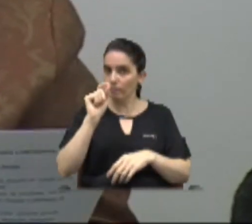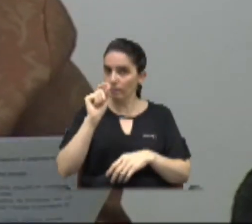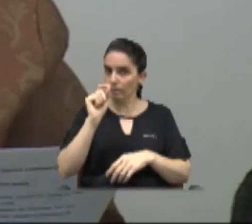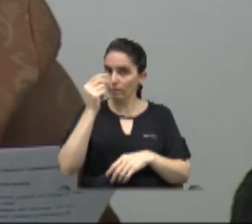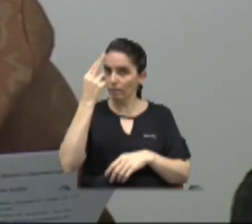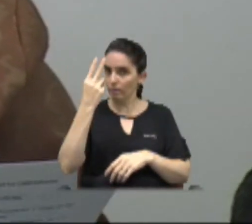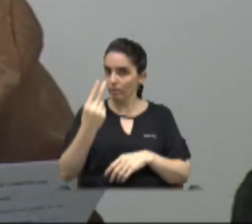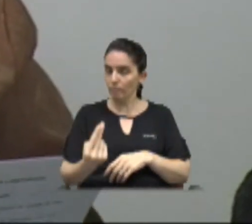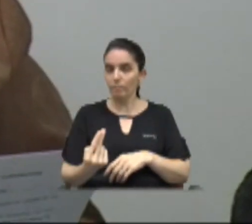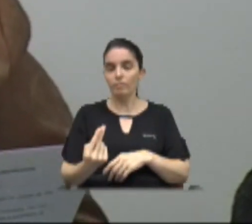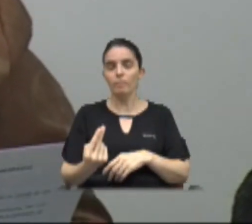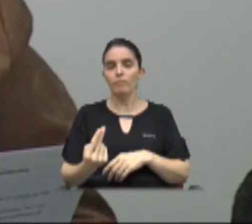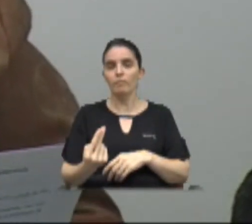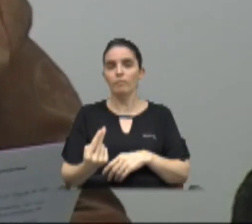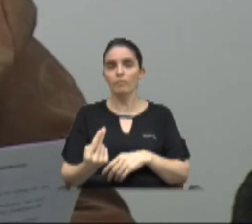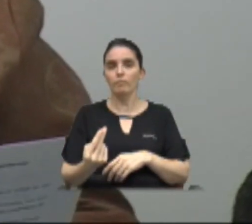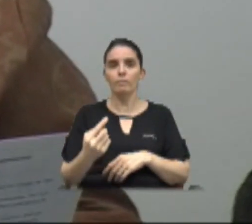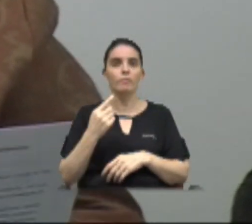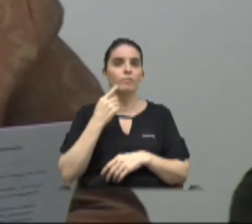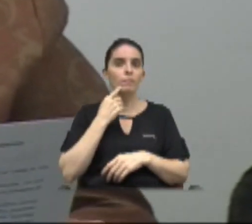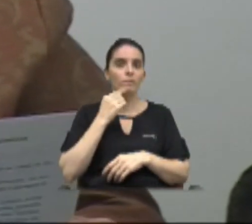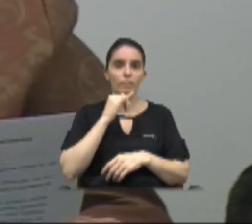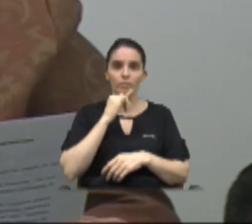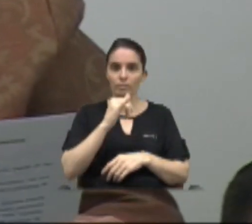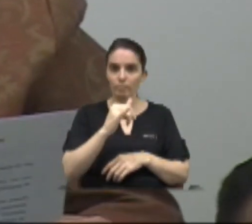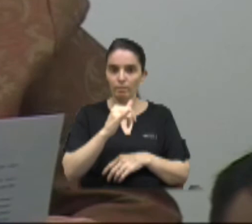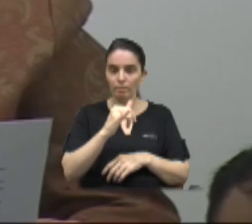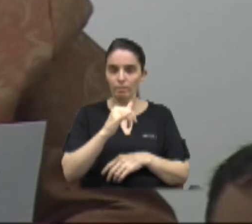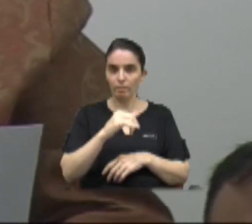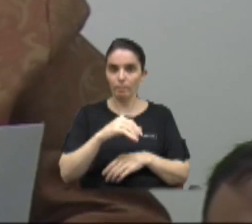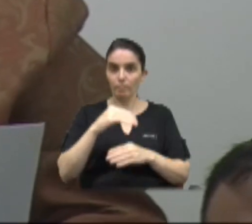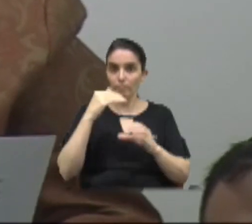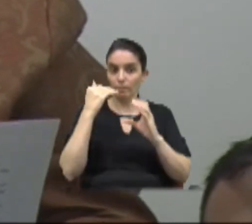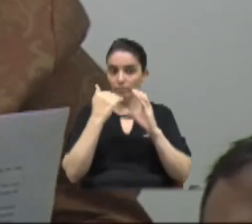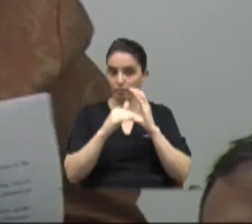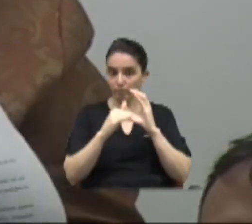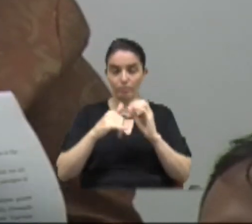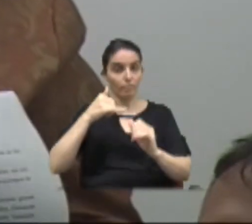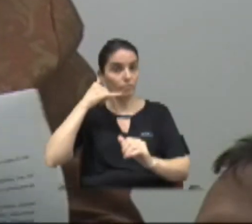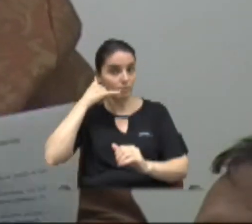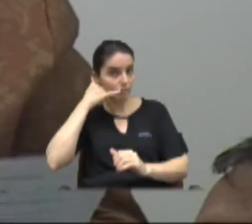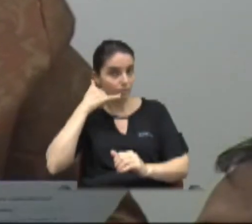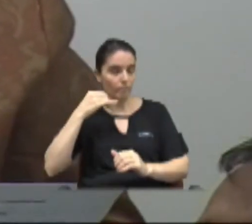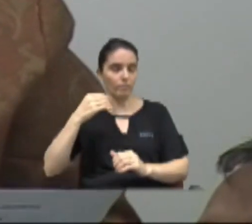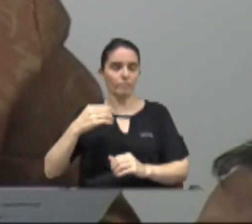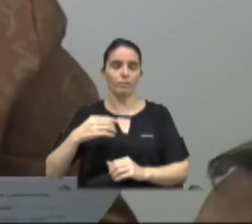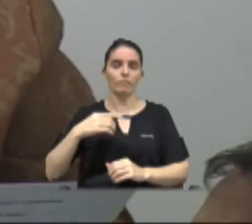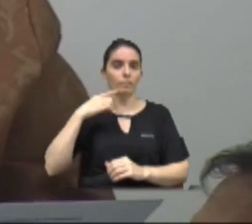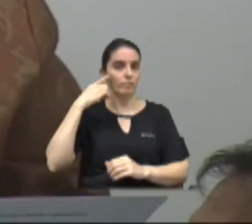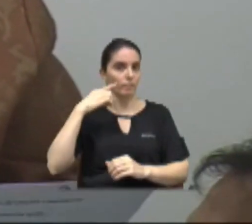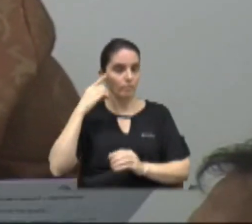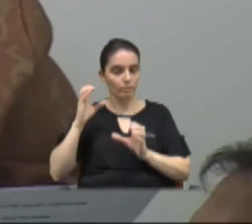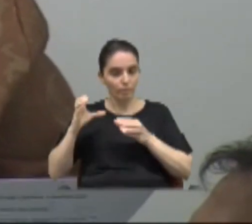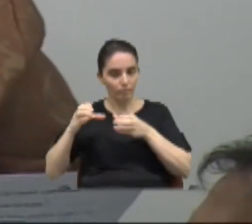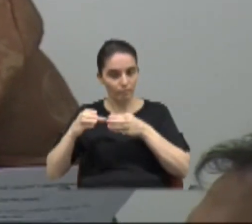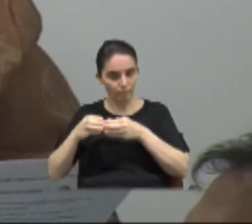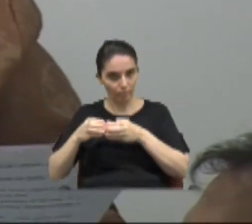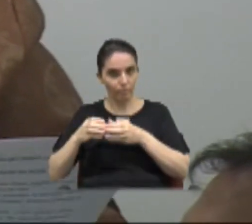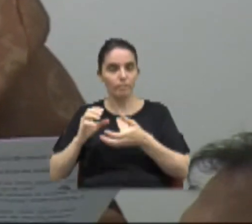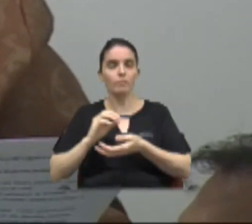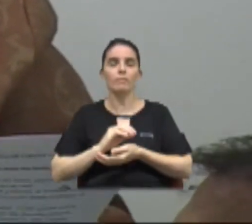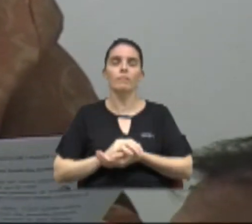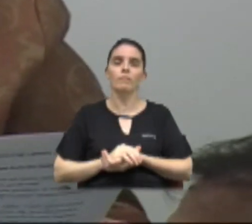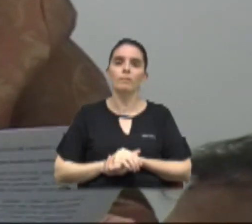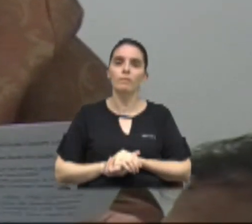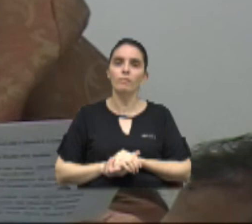próprio Cleiton disse, é procurar os nossos deputados, né, já tivemos aí uma aprovação dos 24 deputados, né,